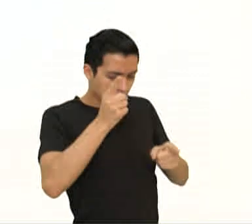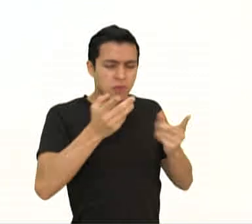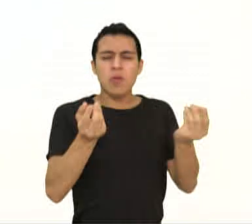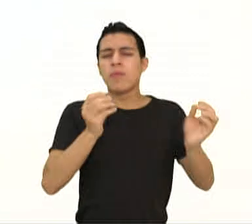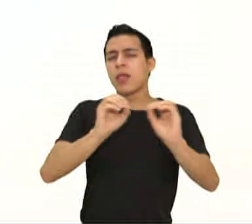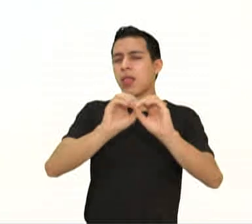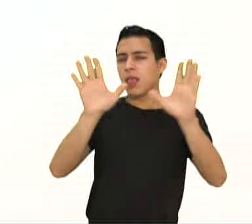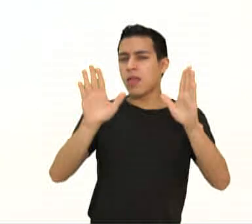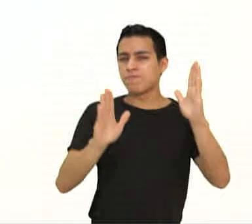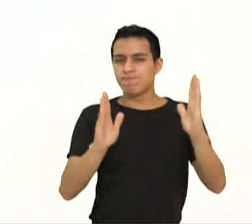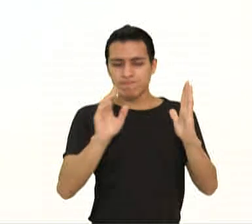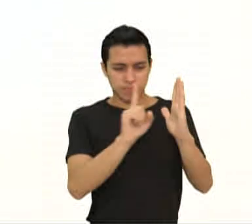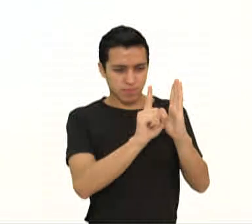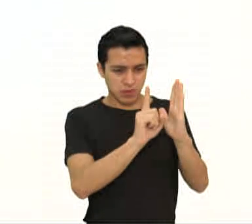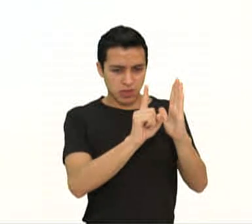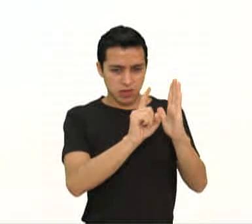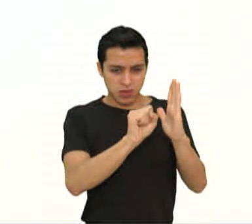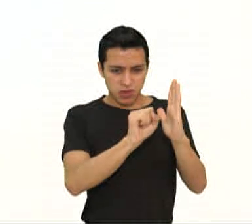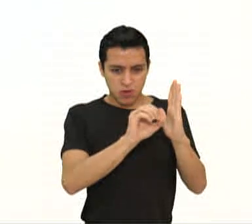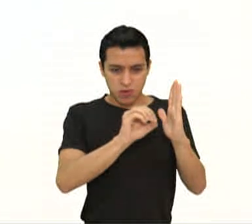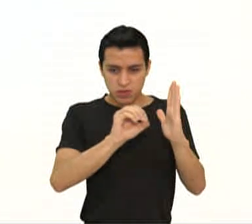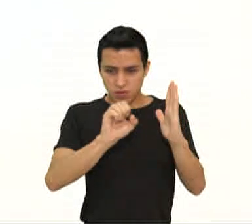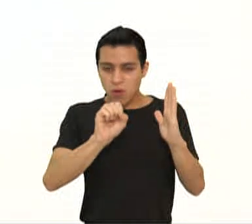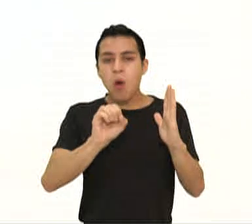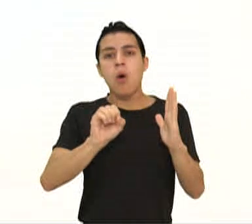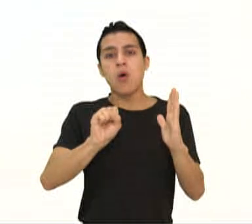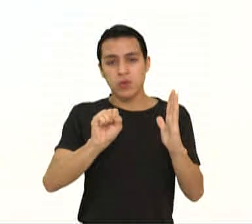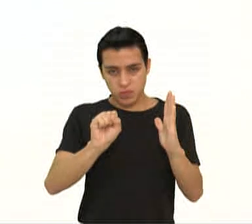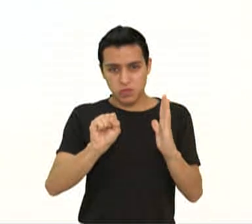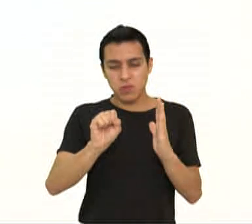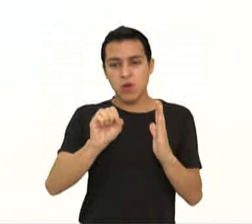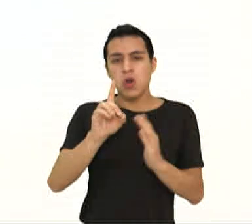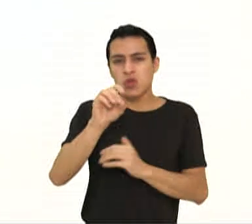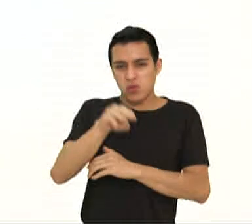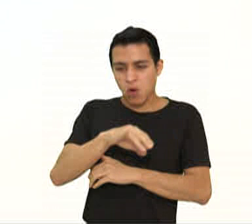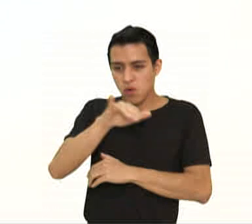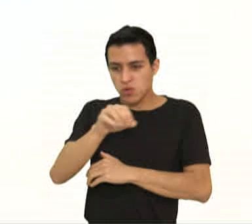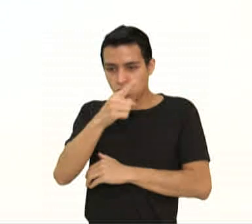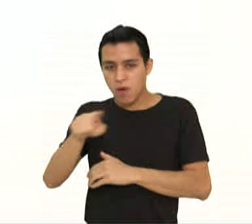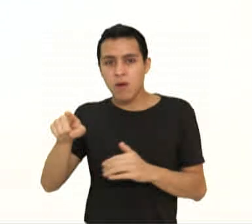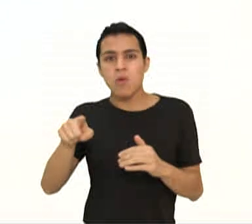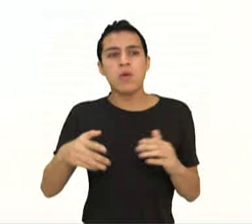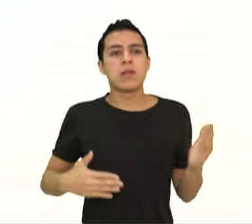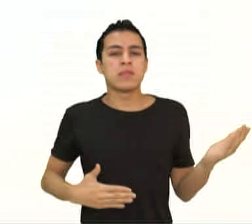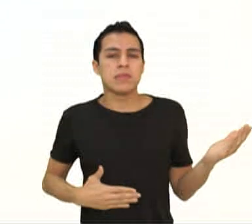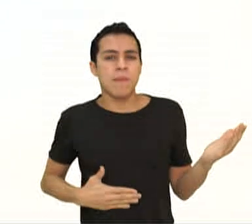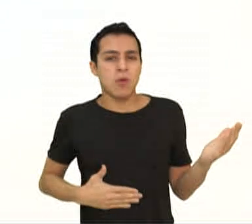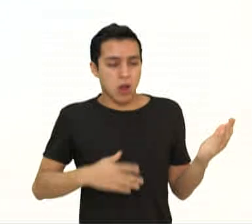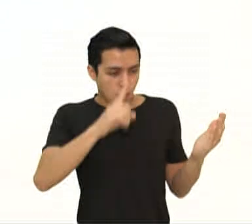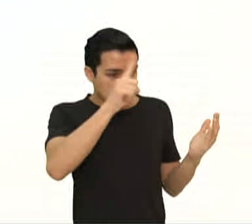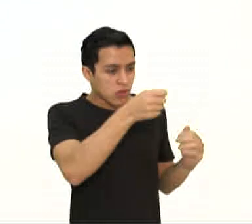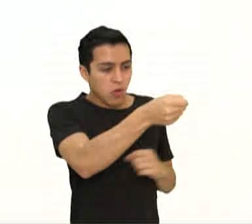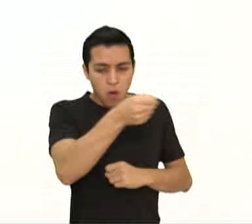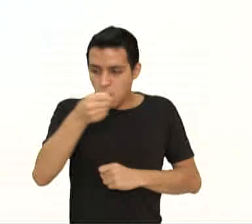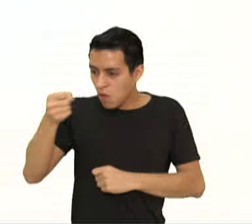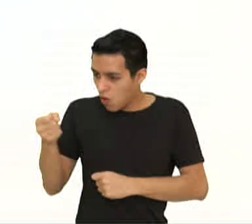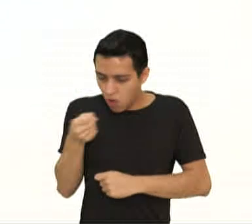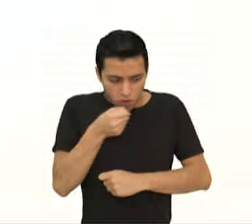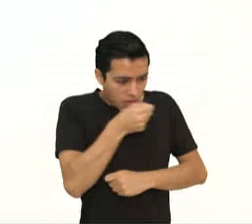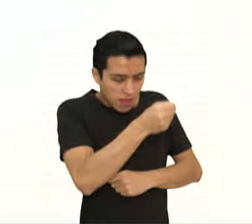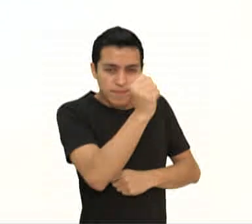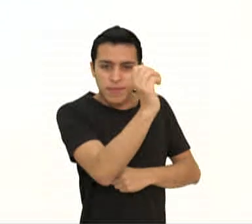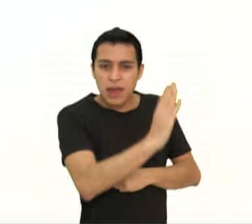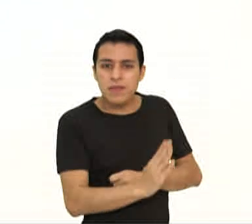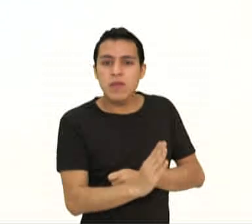claro quando, em 1808, Dom João VI foi obrigado por Napoleão a vir para o Brasil, transplantando